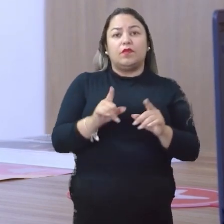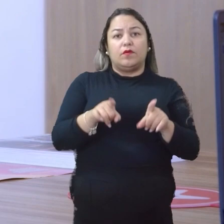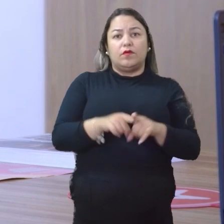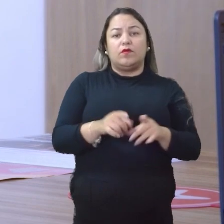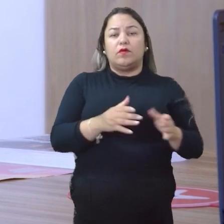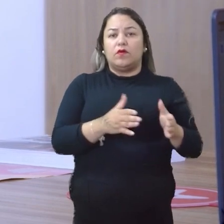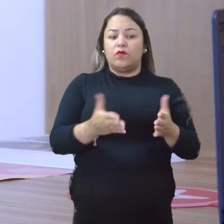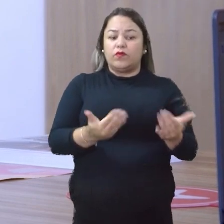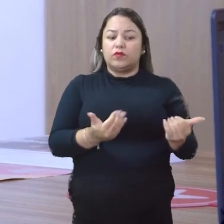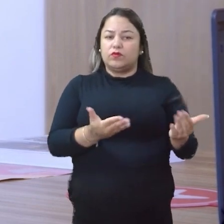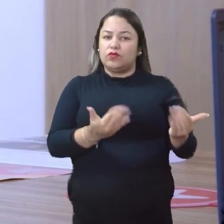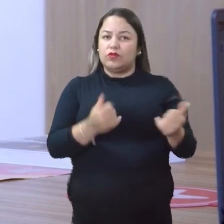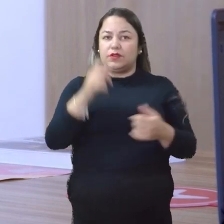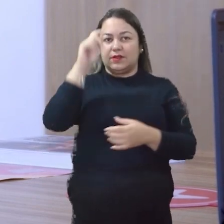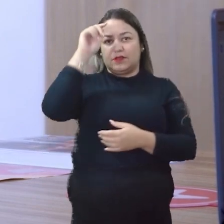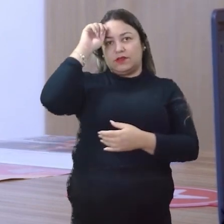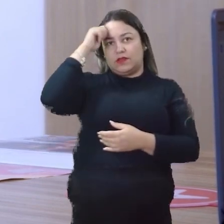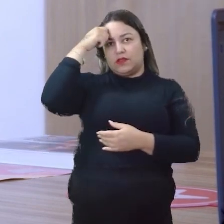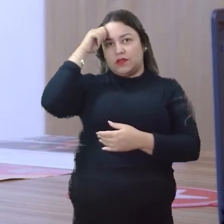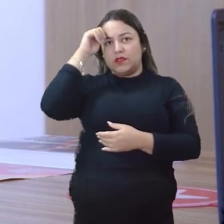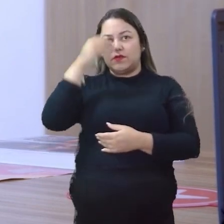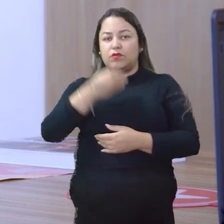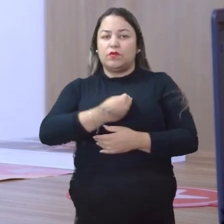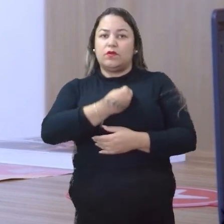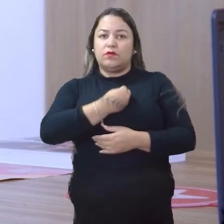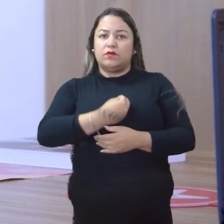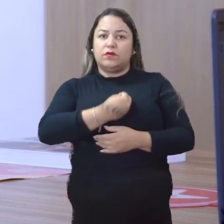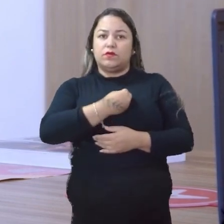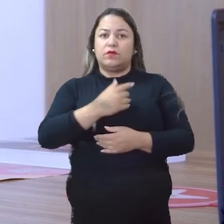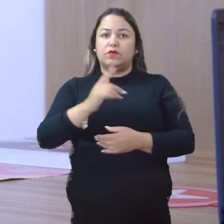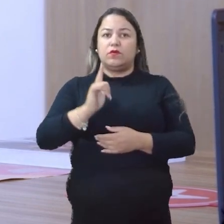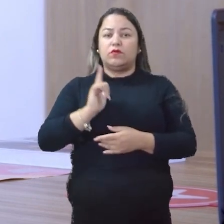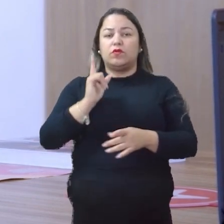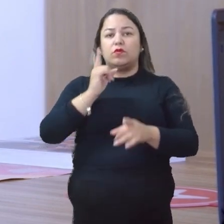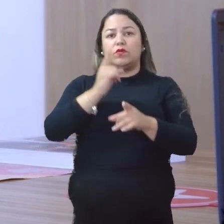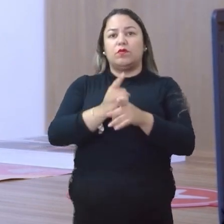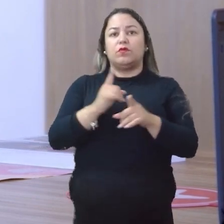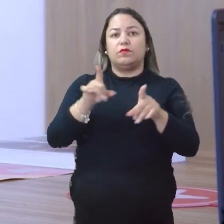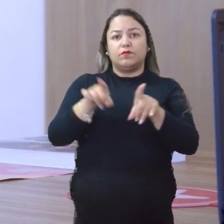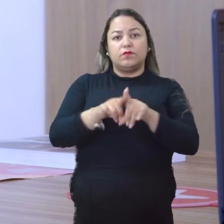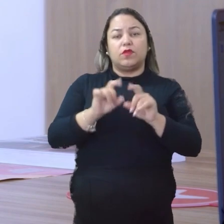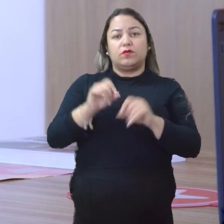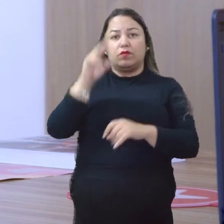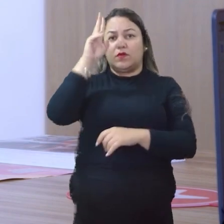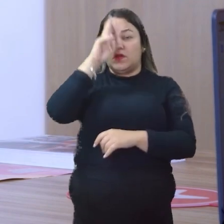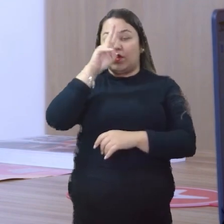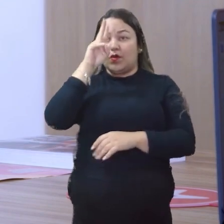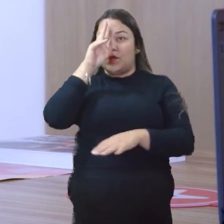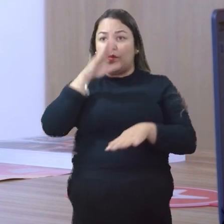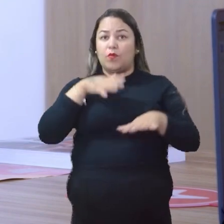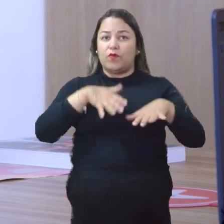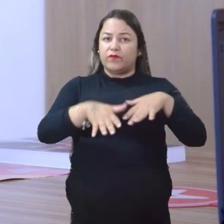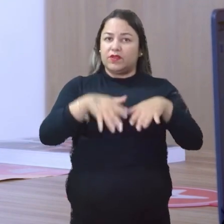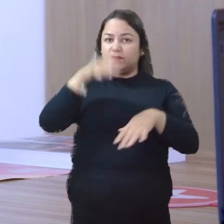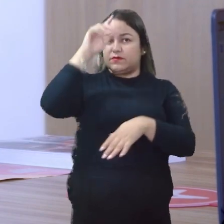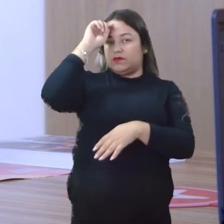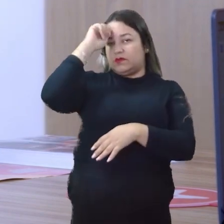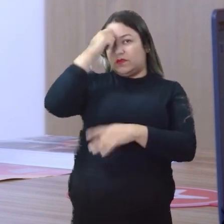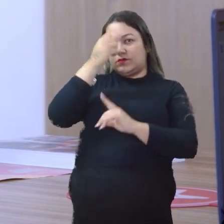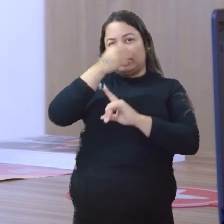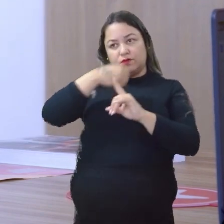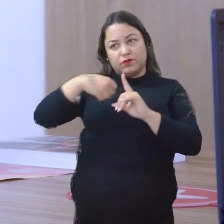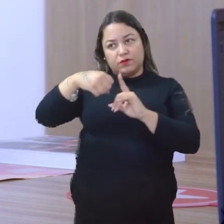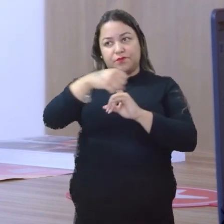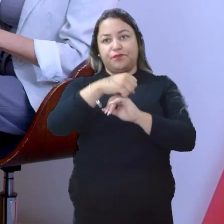O Plano Juventude Negra Viva, primeiro, ele surge de uma vocalização de demanda histórica do movimento negro